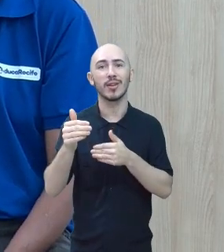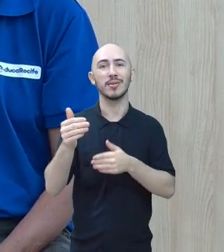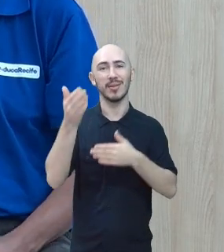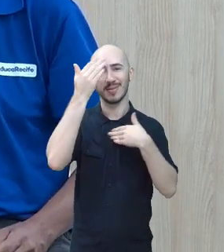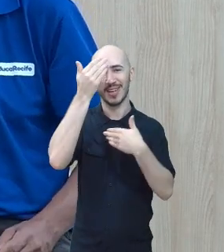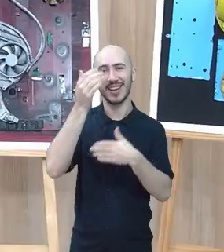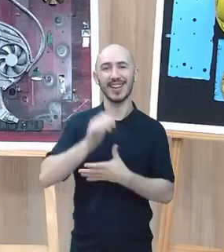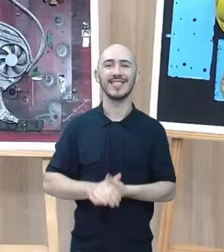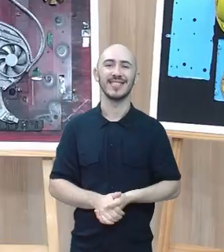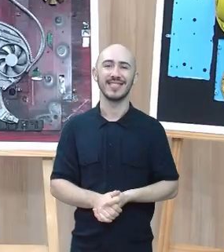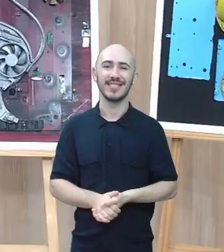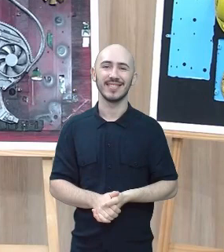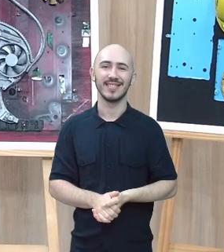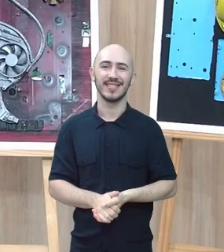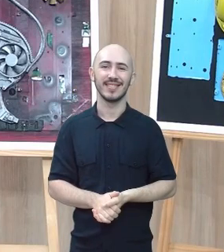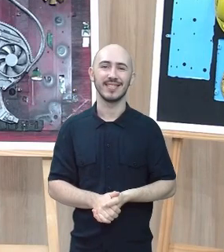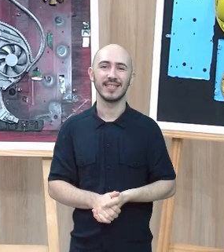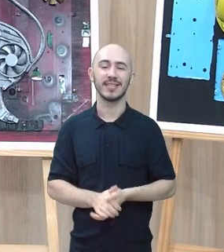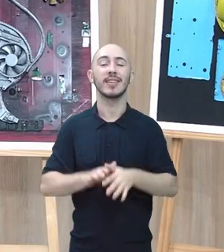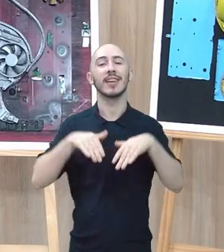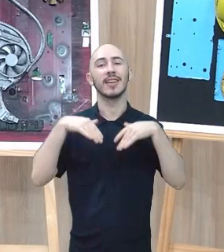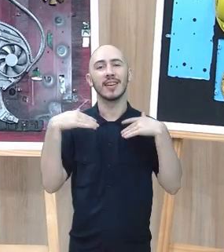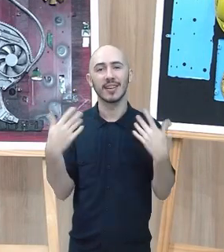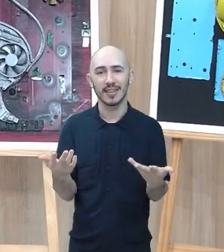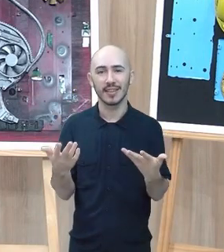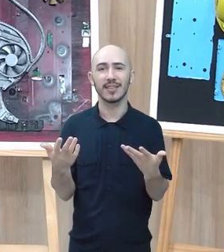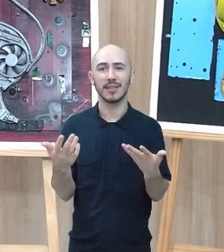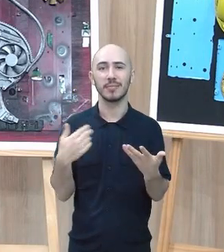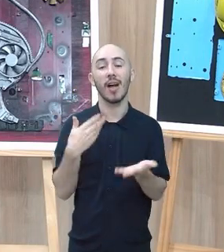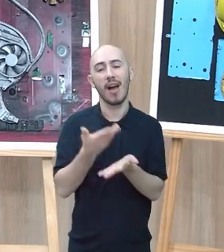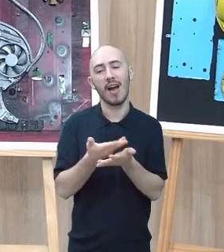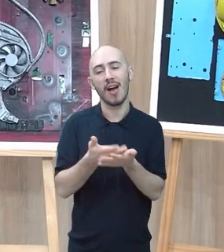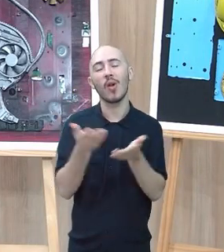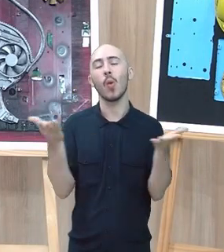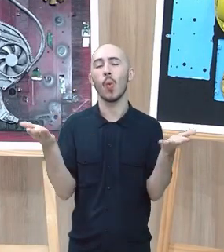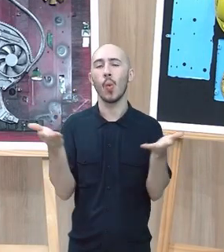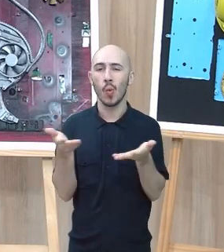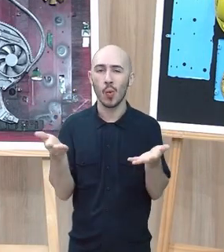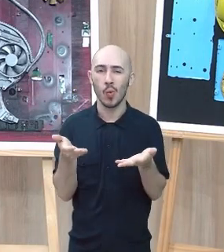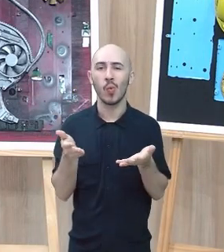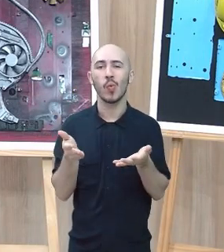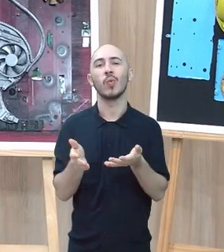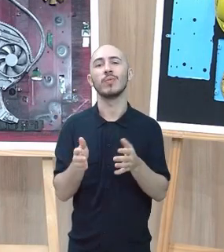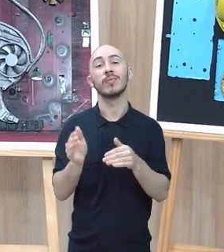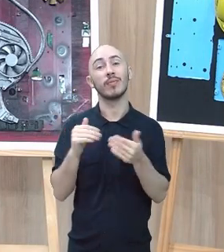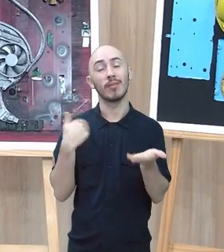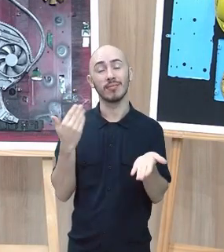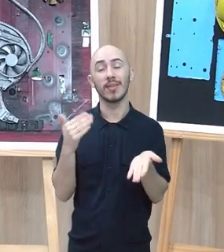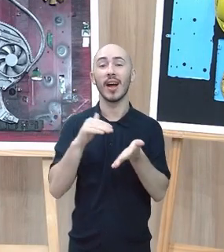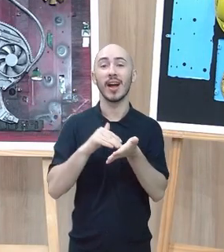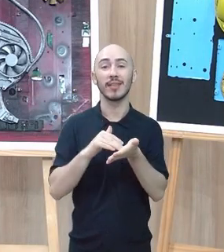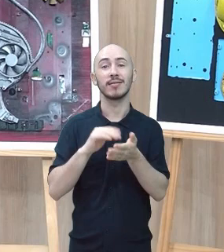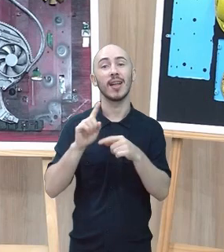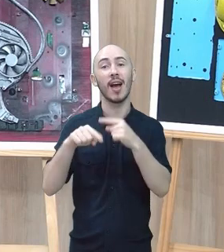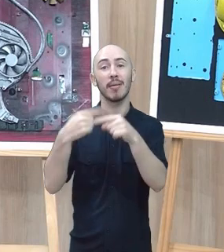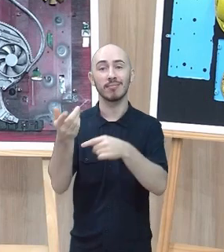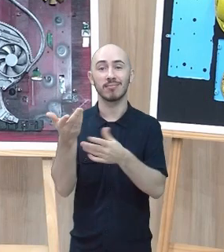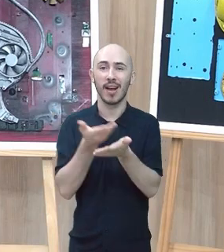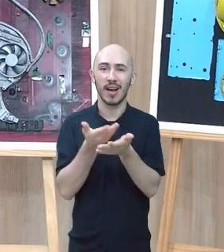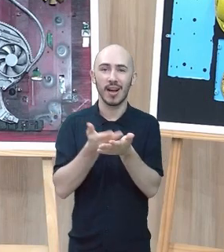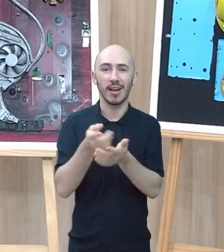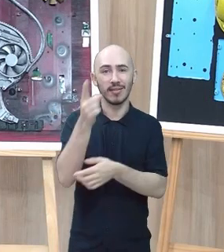aqui. Bom, gente, então essa foi a aula de hoje, né? Até o próximo encontro, espero que vocês